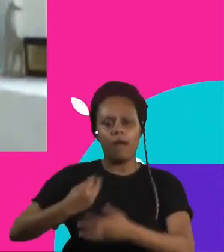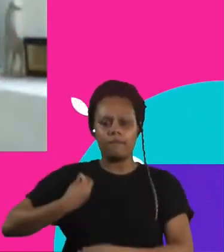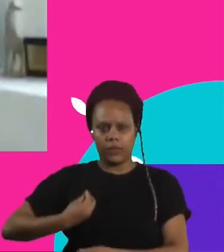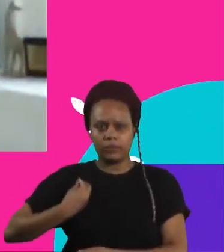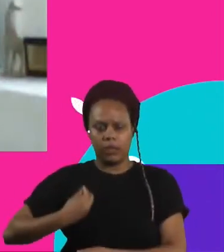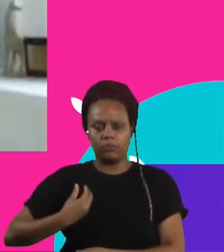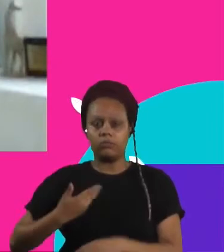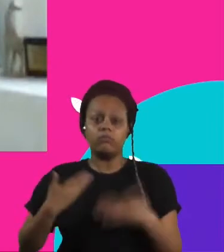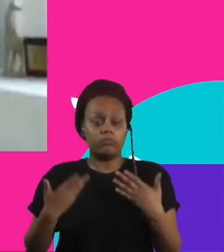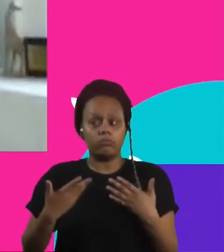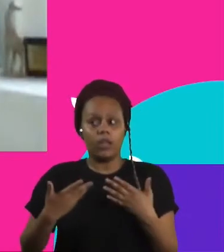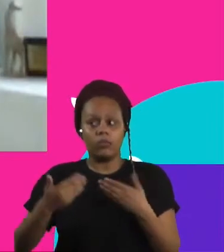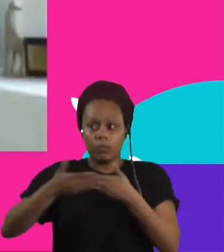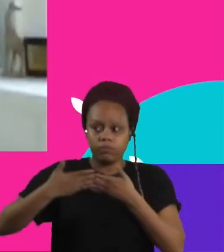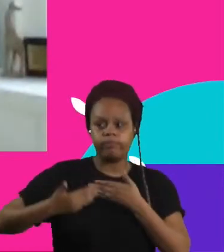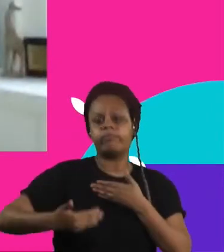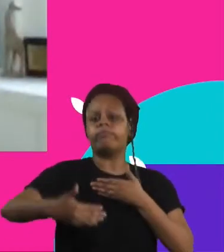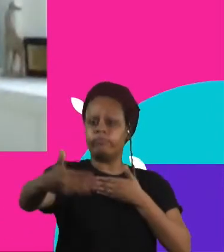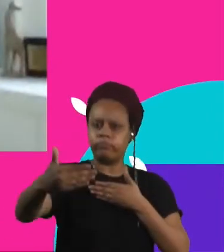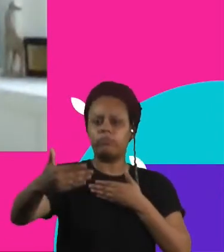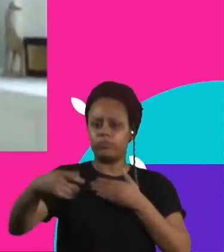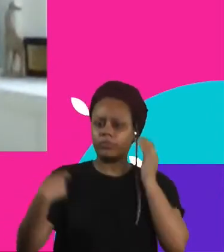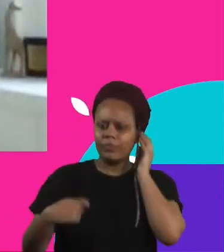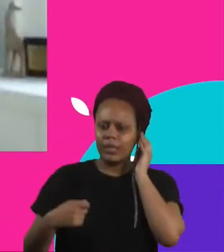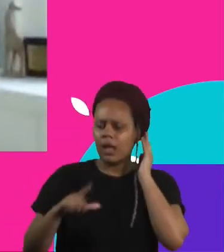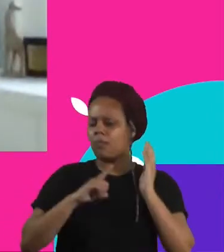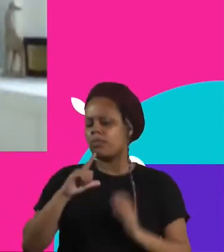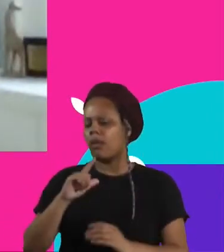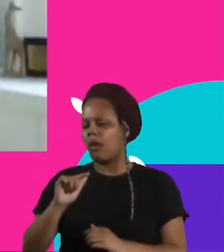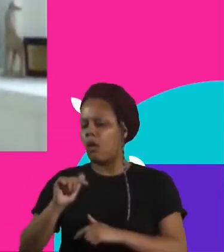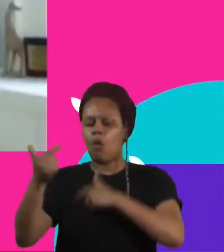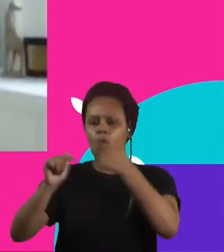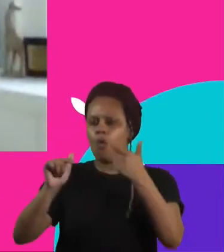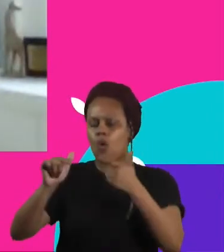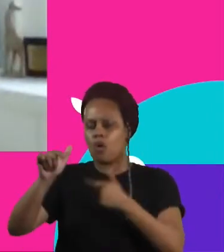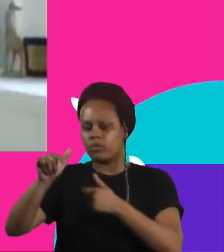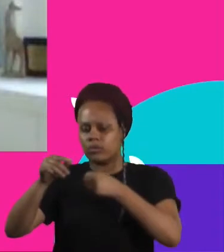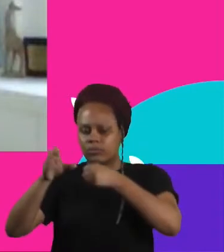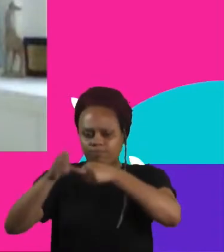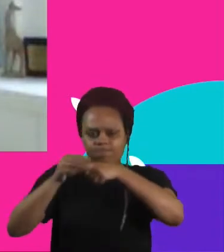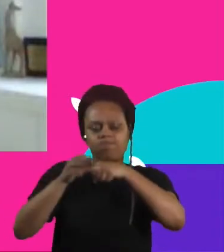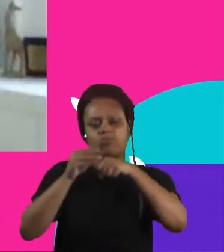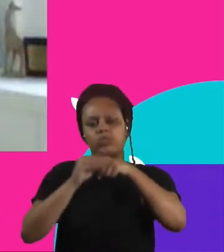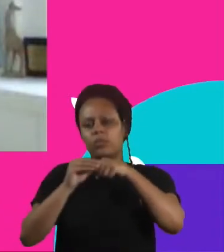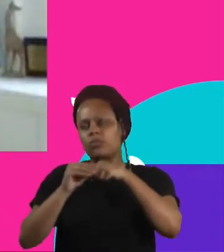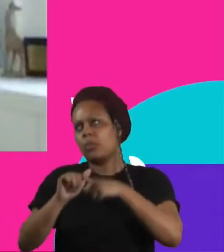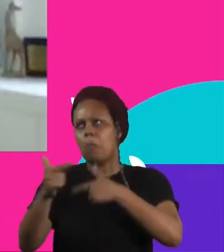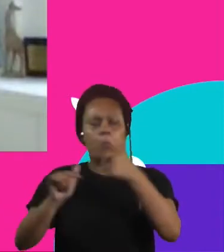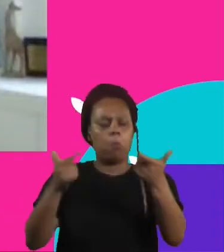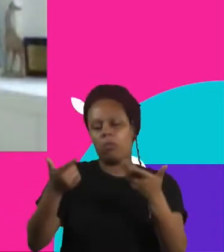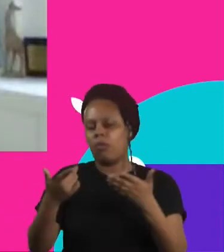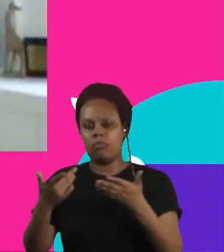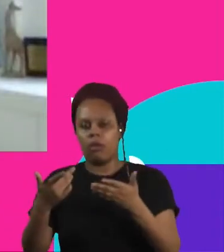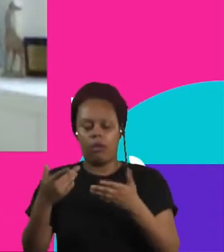para diante a gente vai precisar ter muitos outros conhecimentos que nenhuma educação primária ou secundária